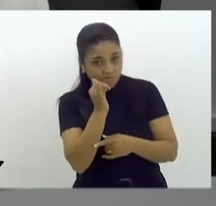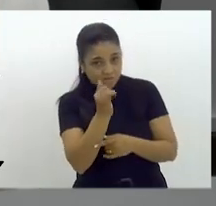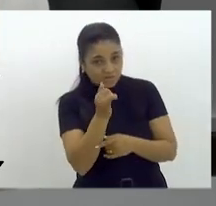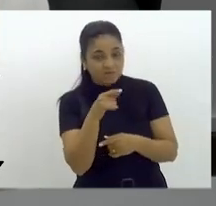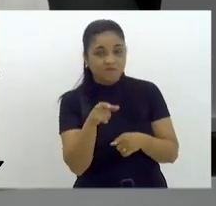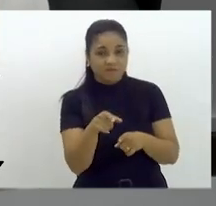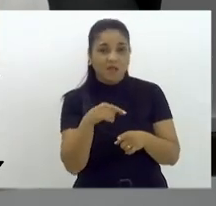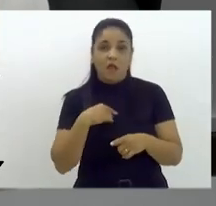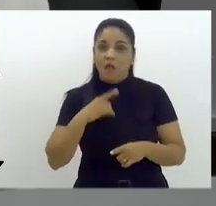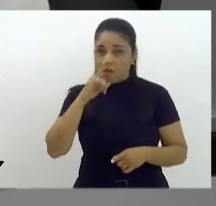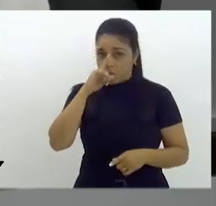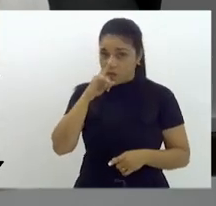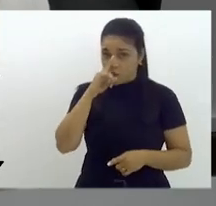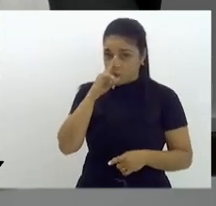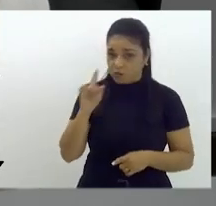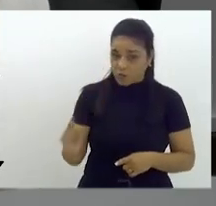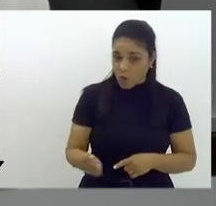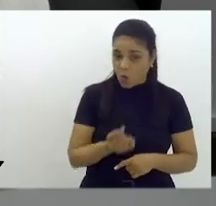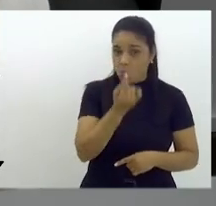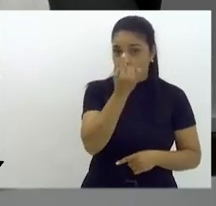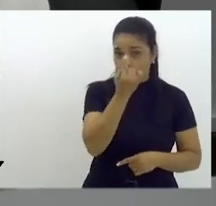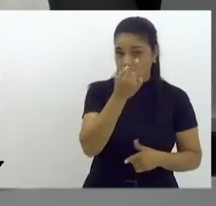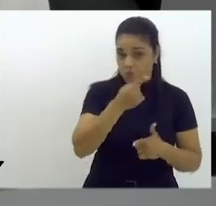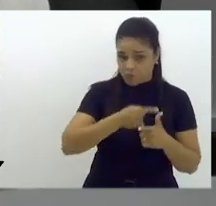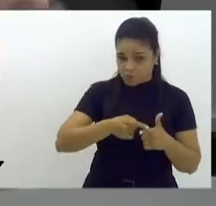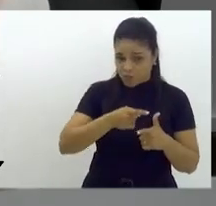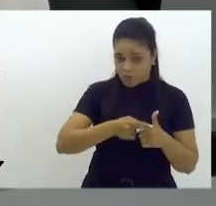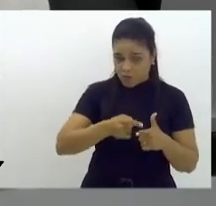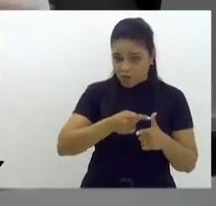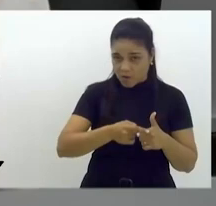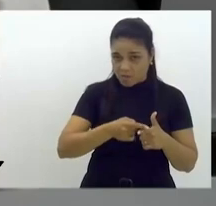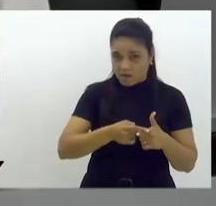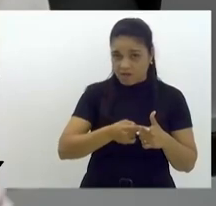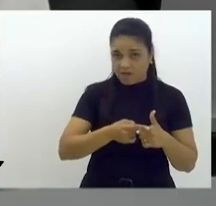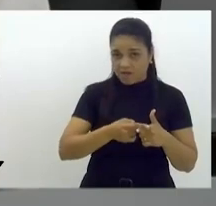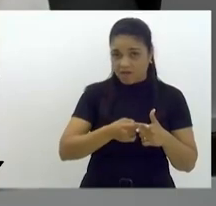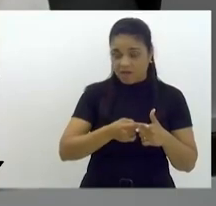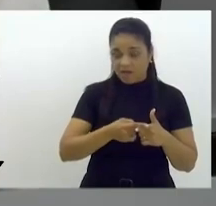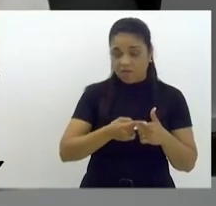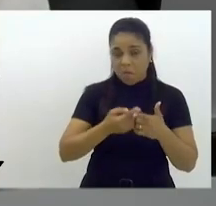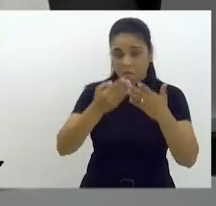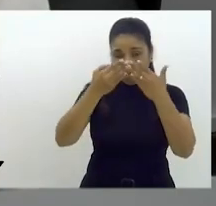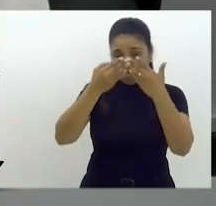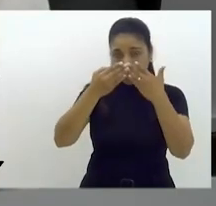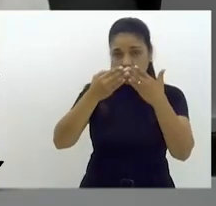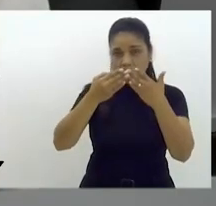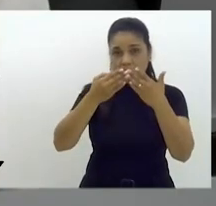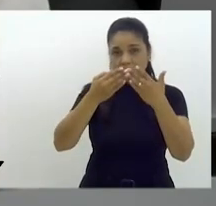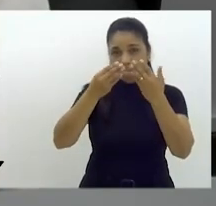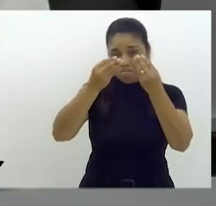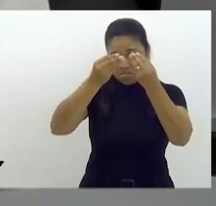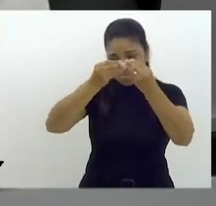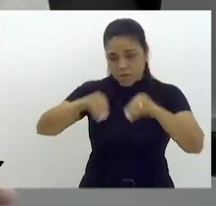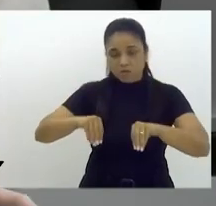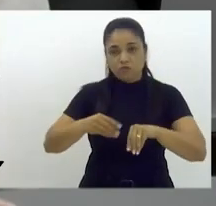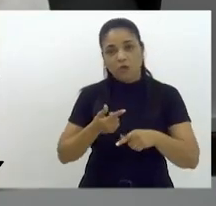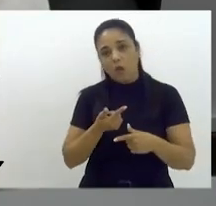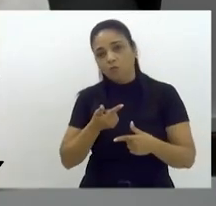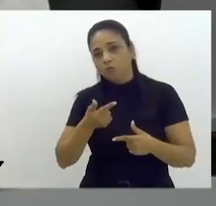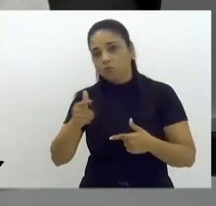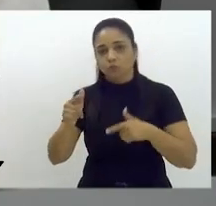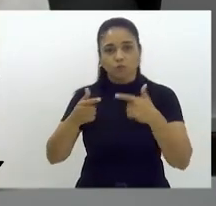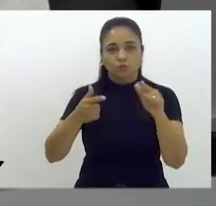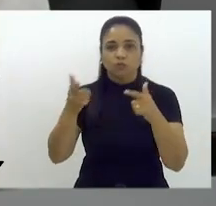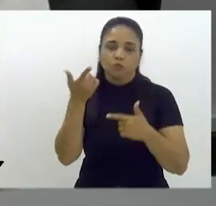perigoso pegar uma exceção para Se Derrubar todo um avanço uma conquista contra que foi